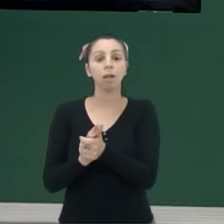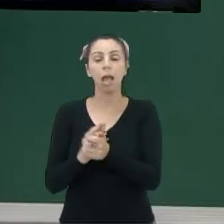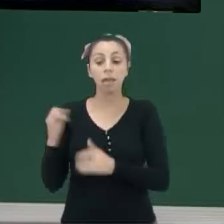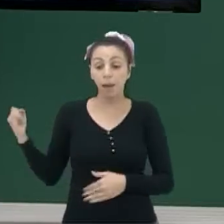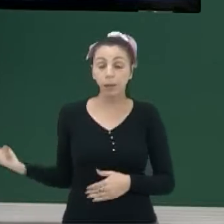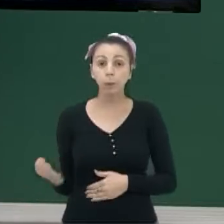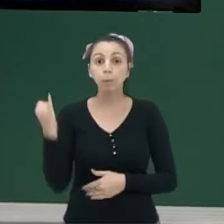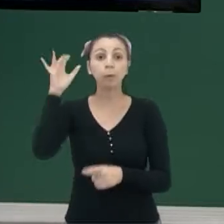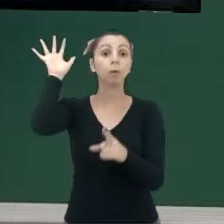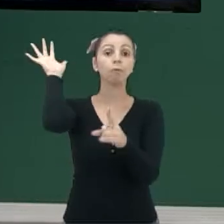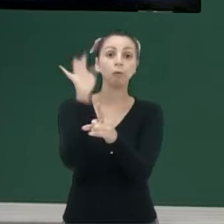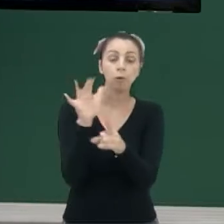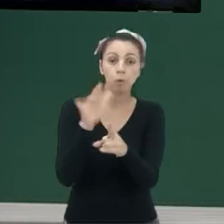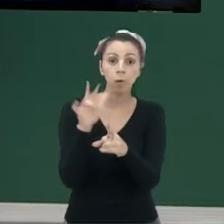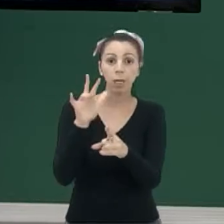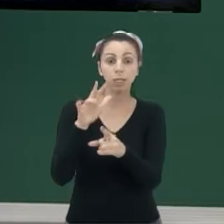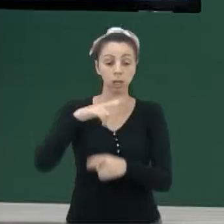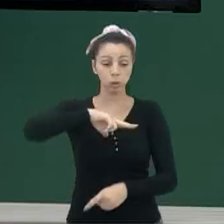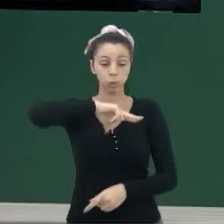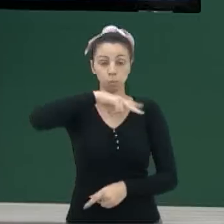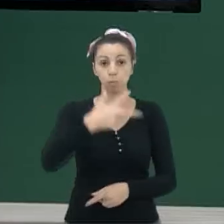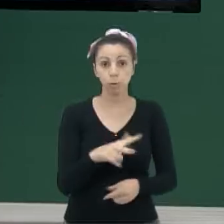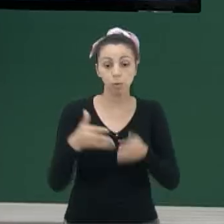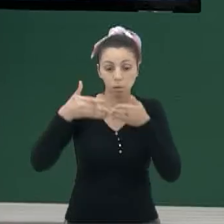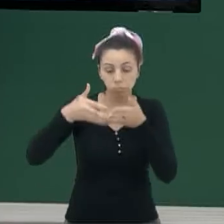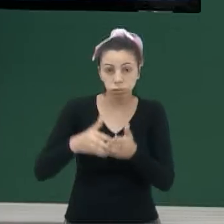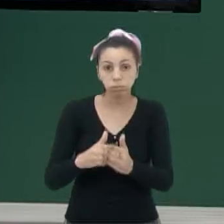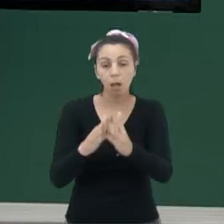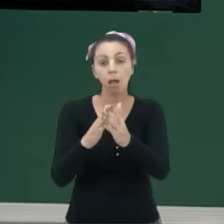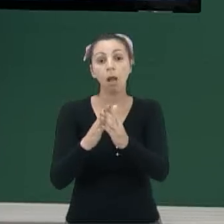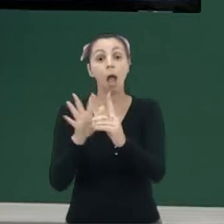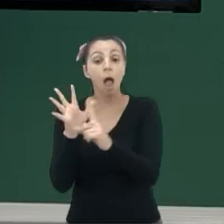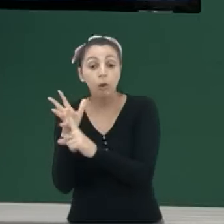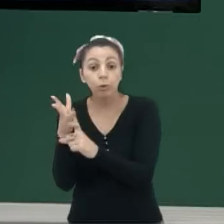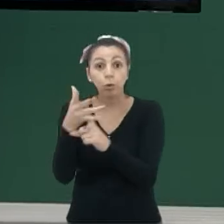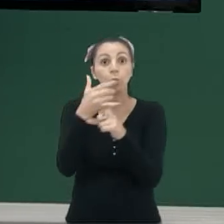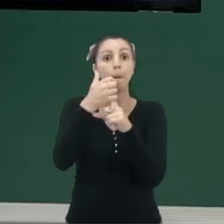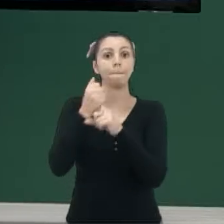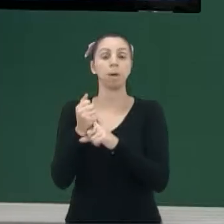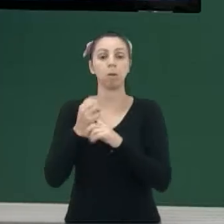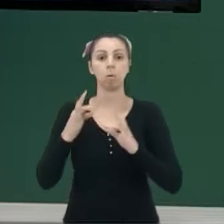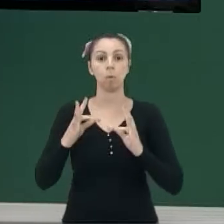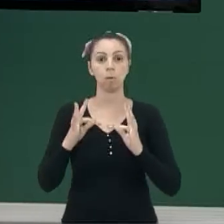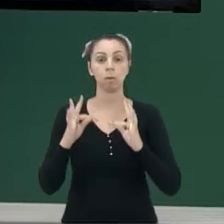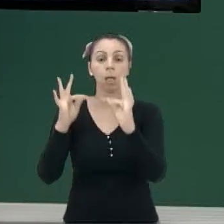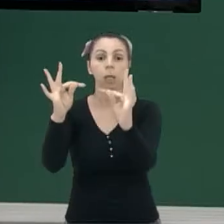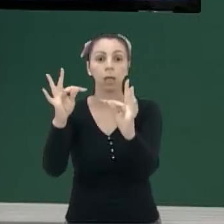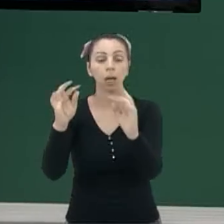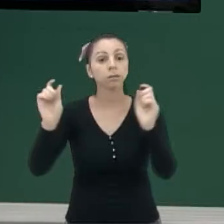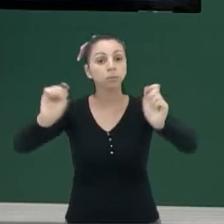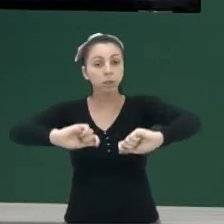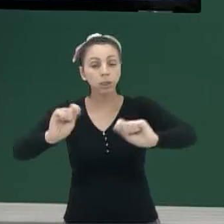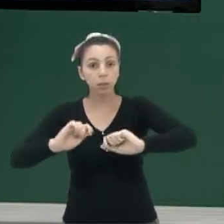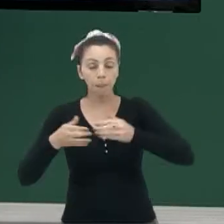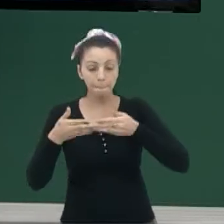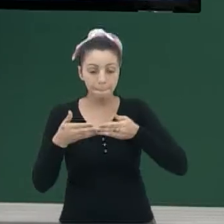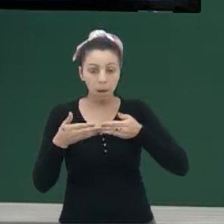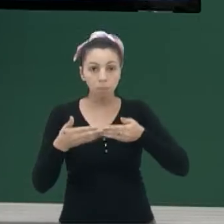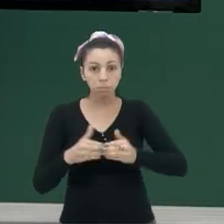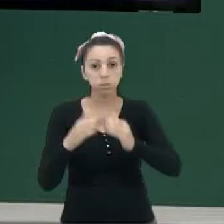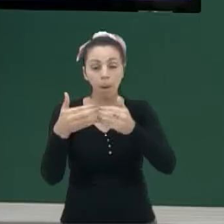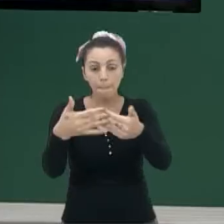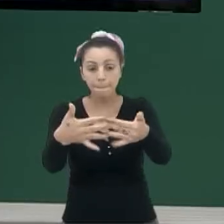né? Então Portugal detinha todas as técnicas necessárias para sair em mar aberto. E essas técnicas ele